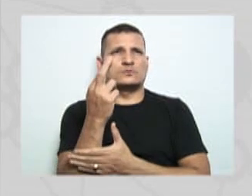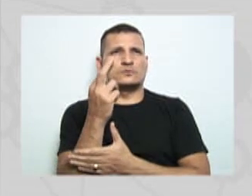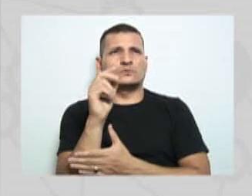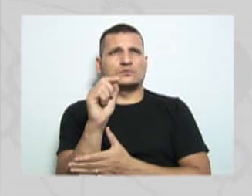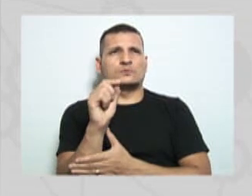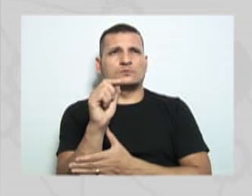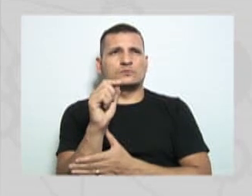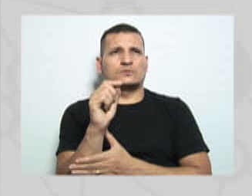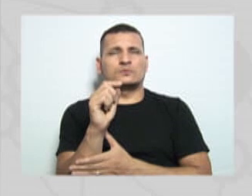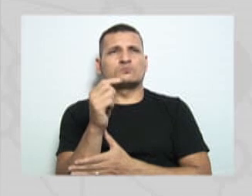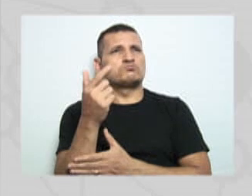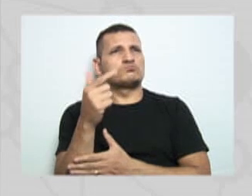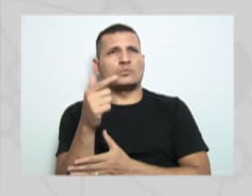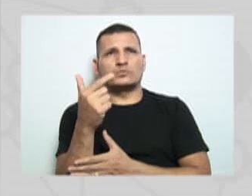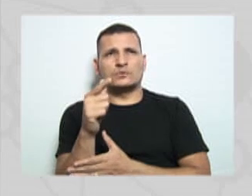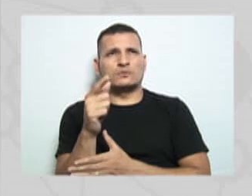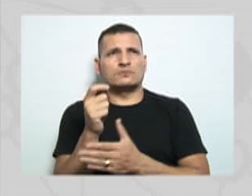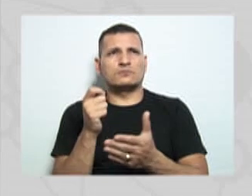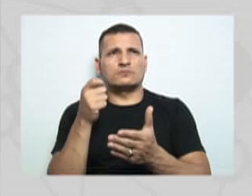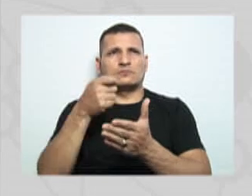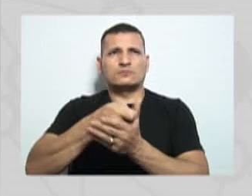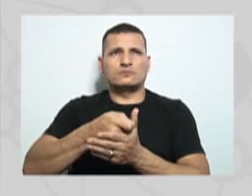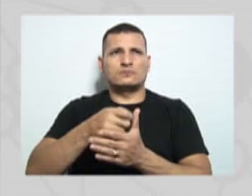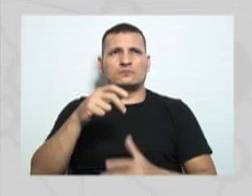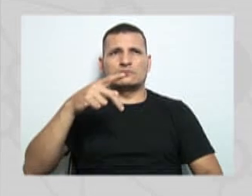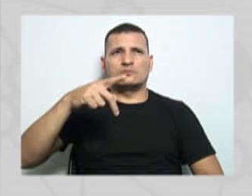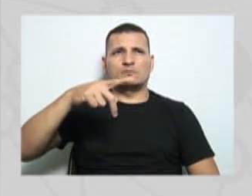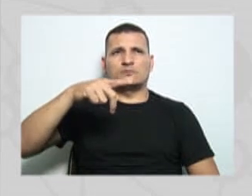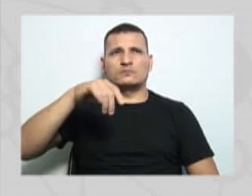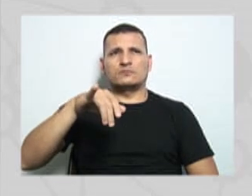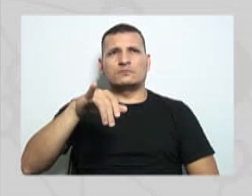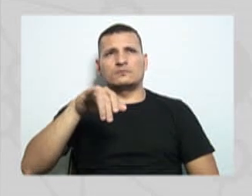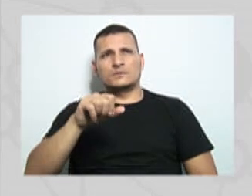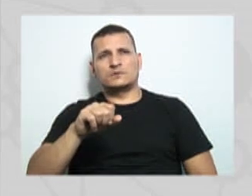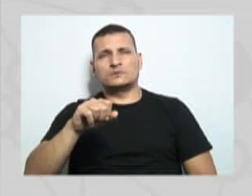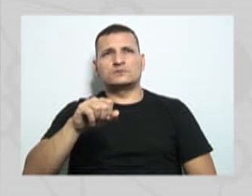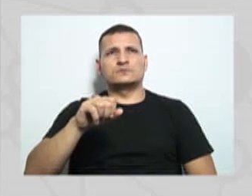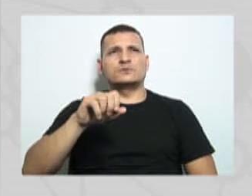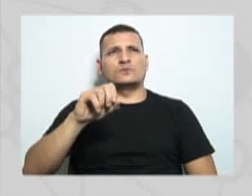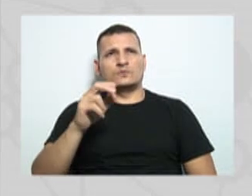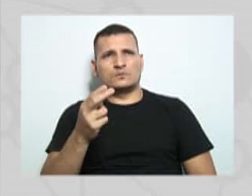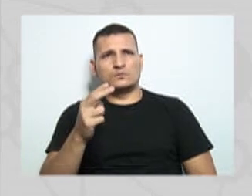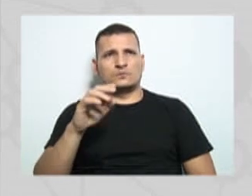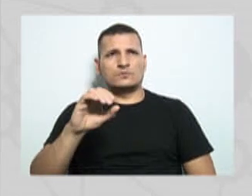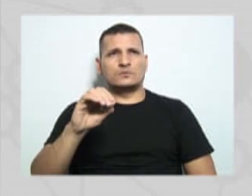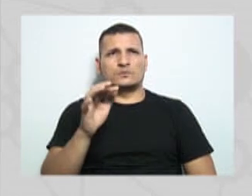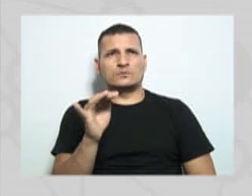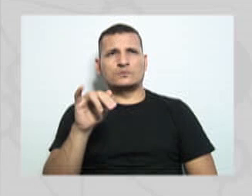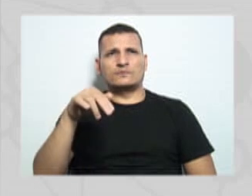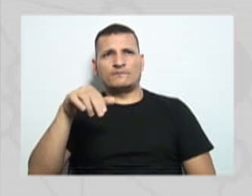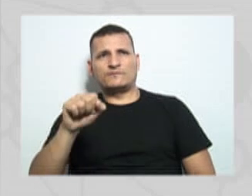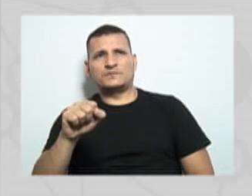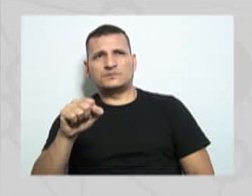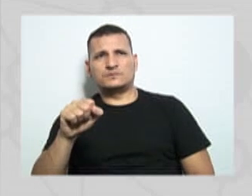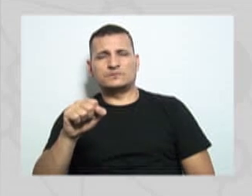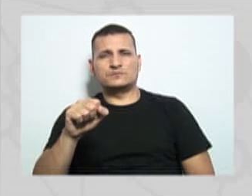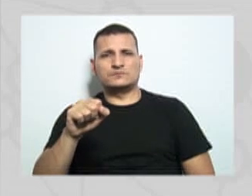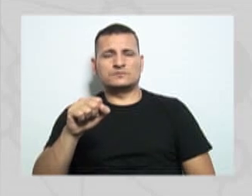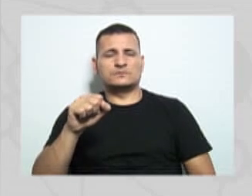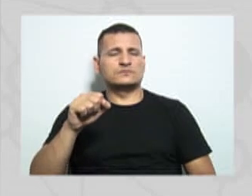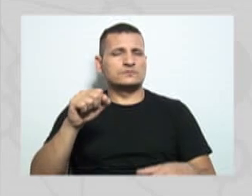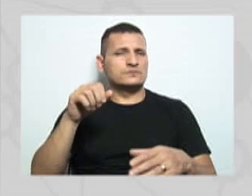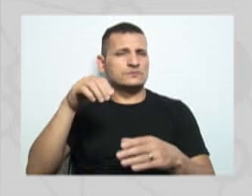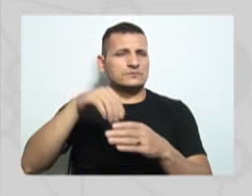seja, não incidem PIS e COFINS sobre atos